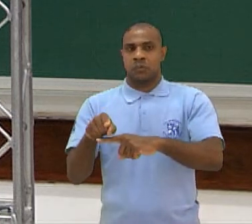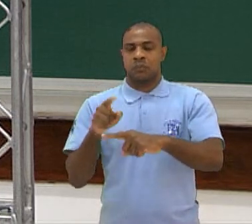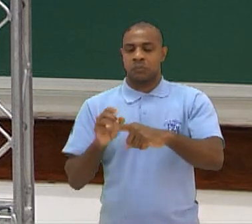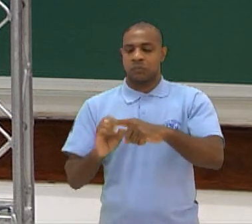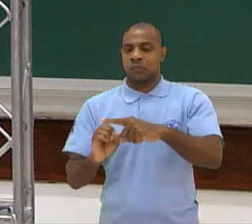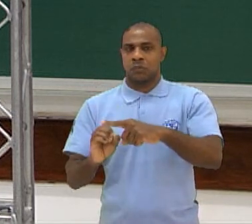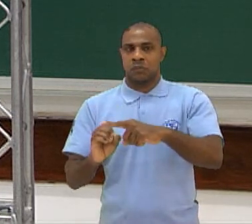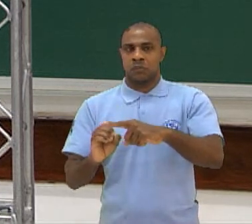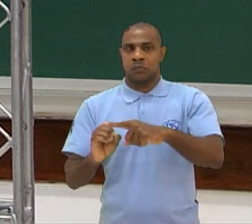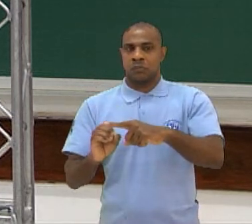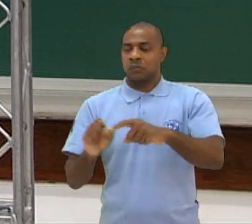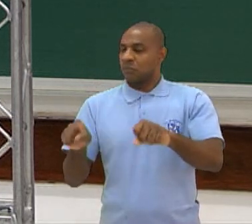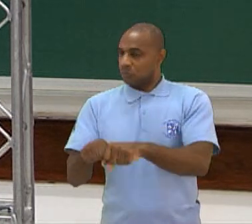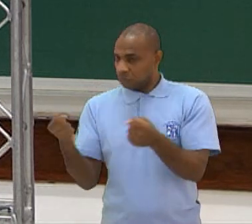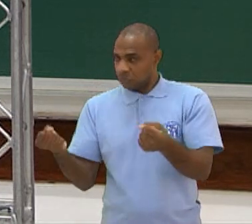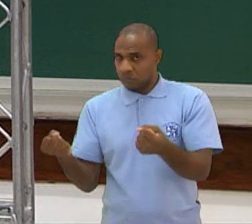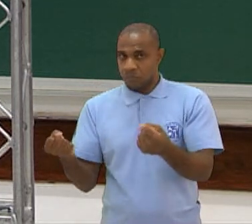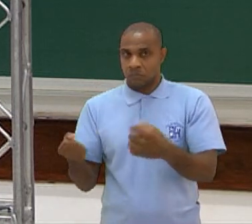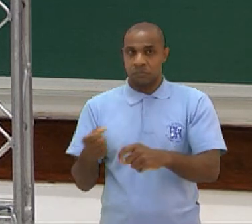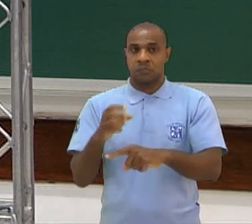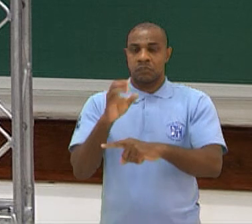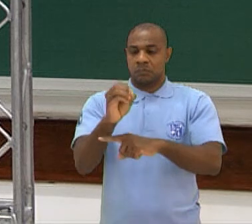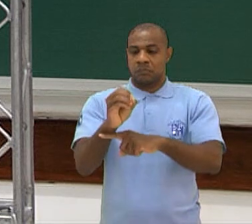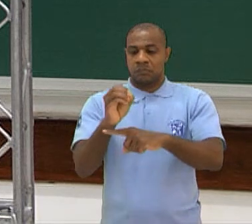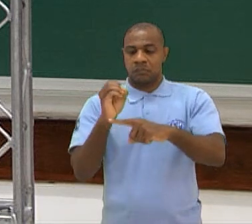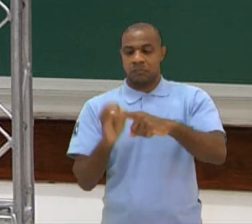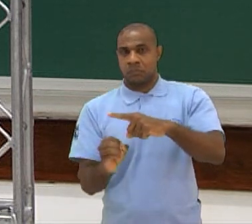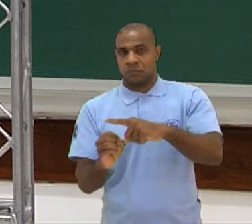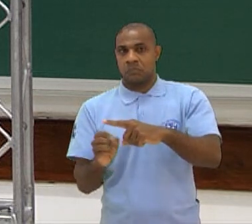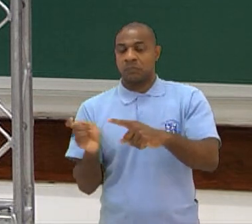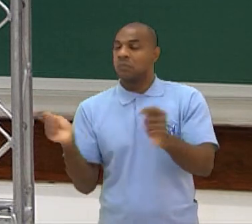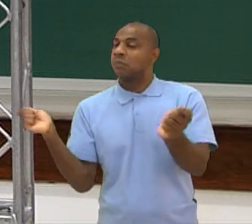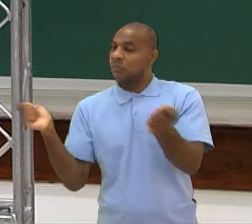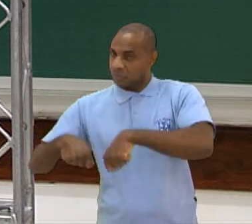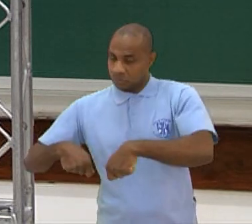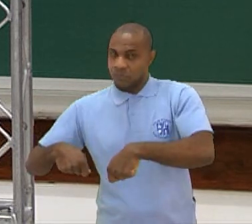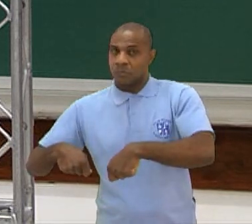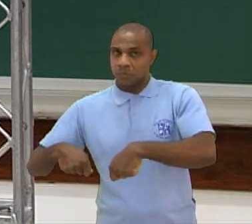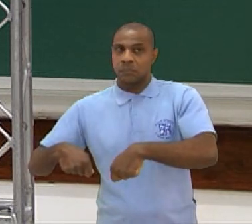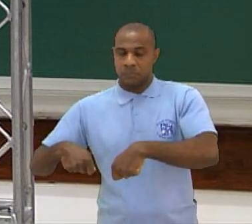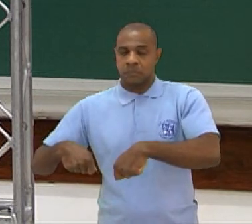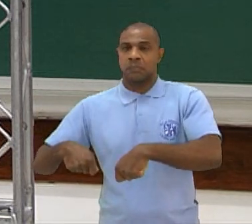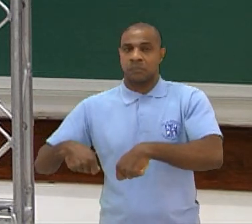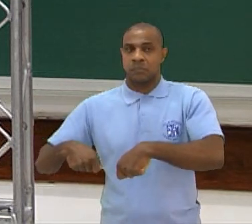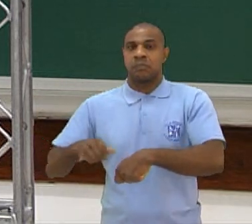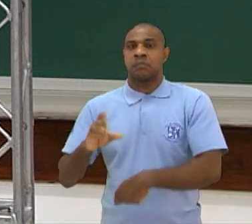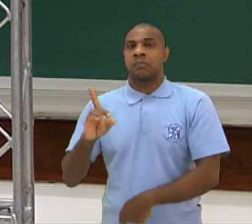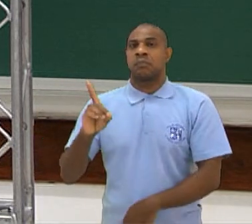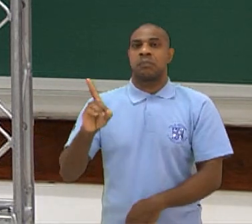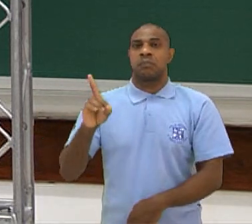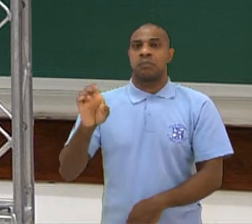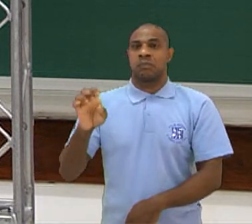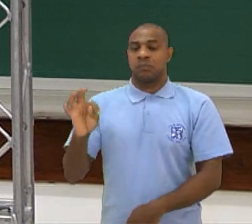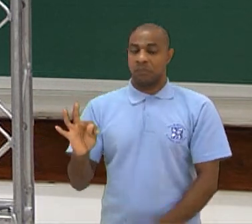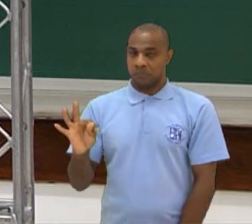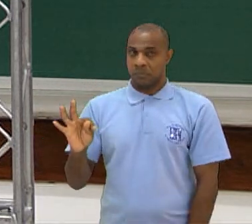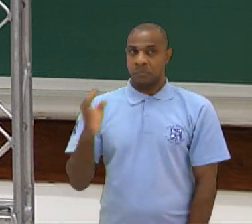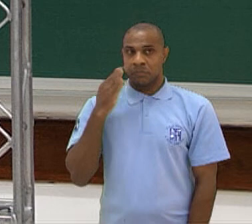número menos o zero. Porque 0 sobre 0 é possível indeterminado. Tá bom?